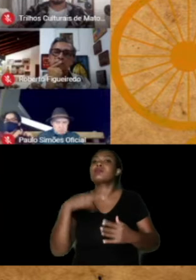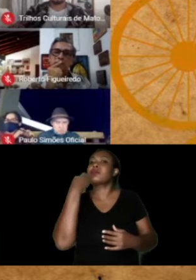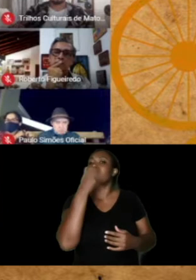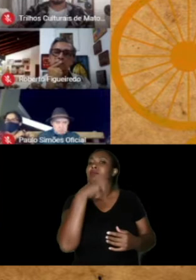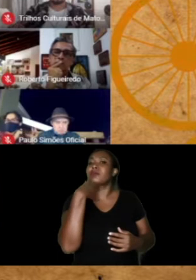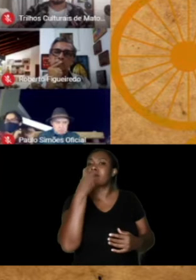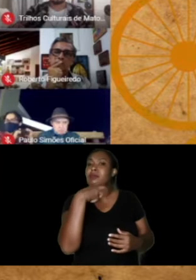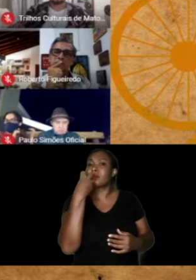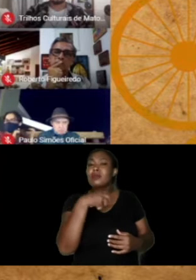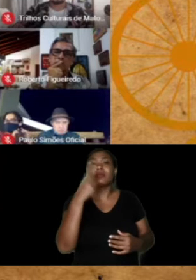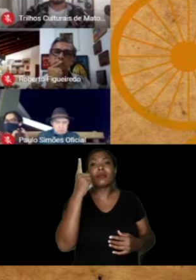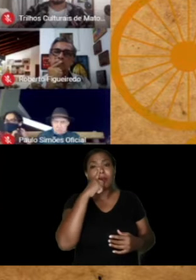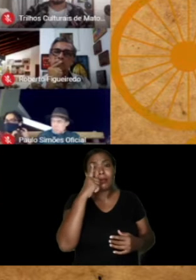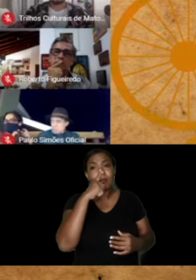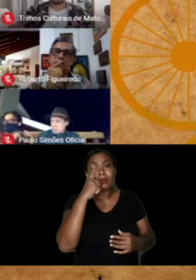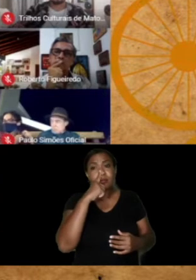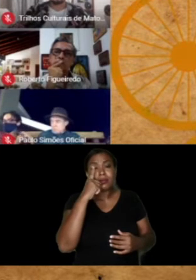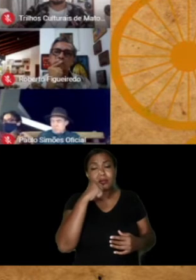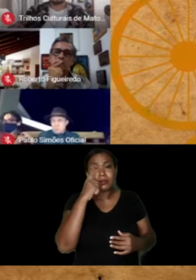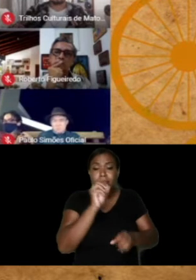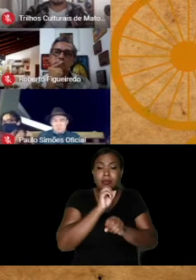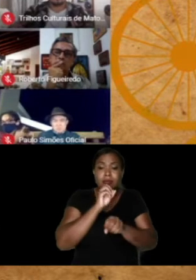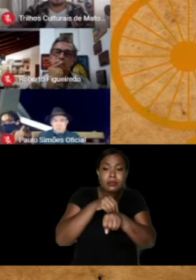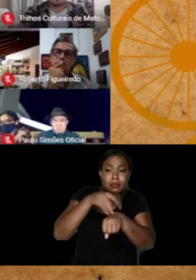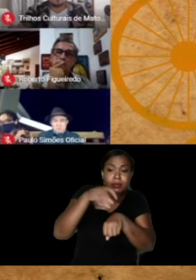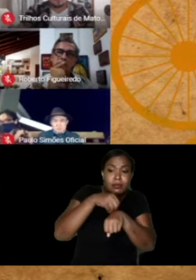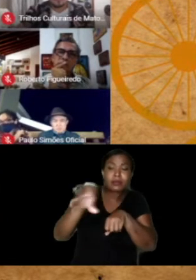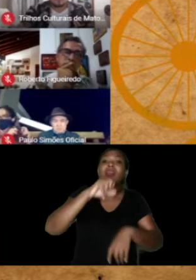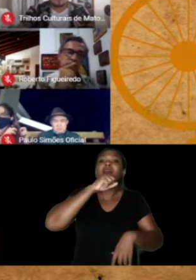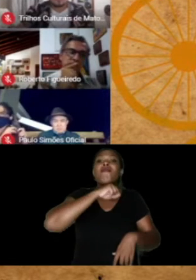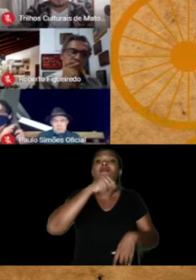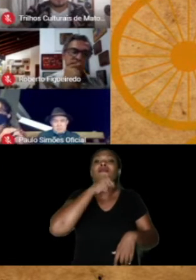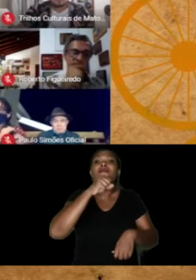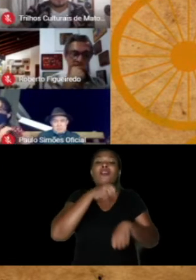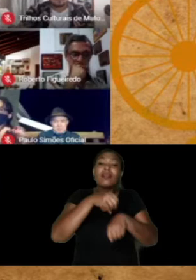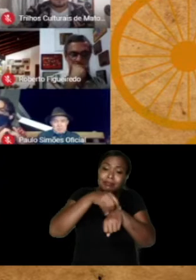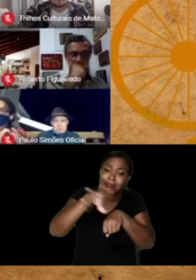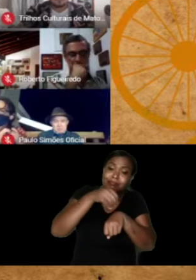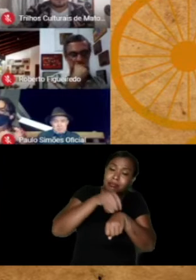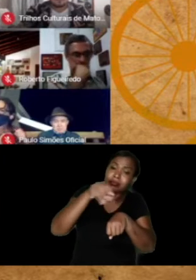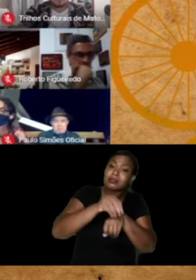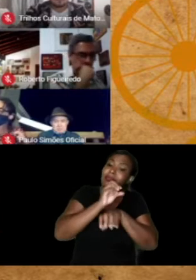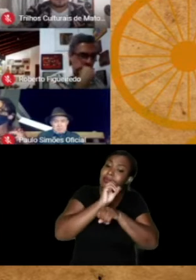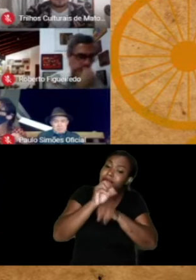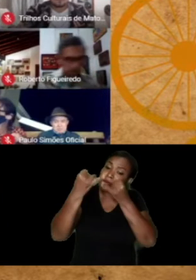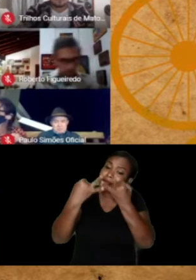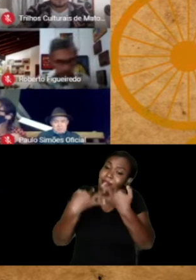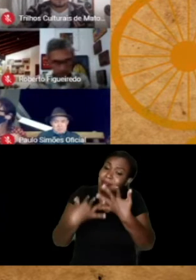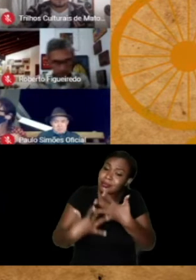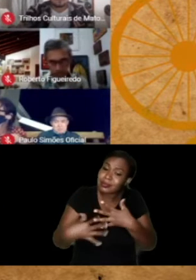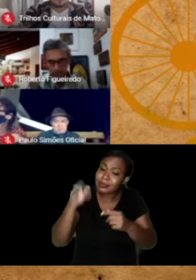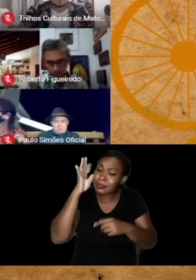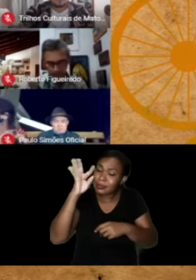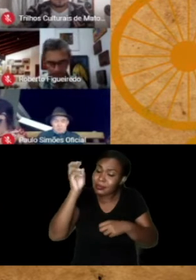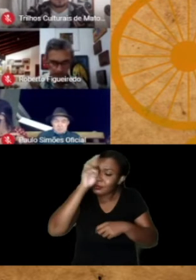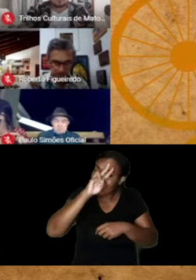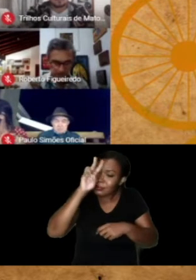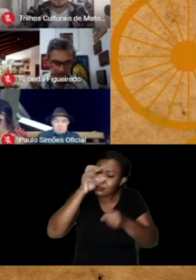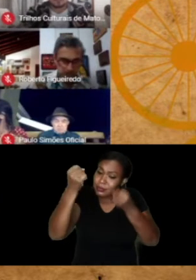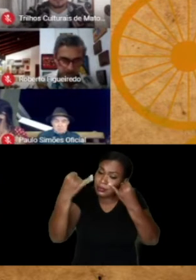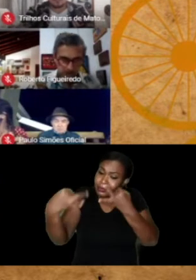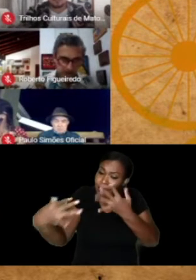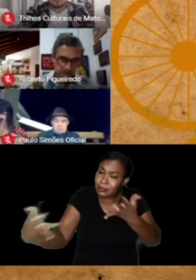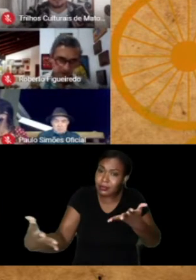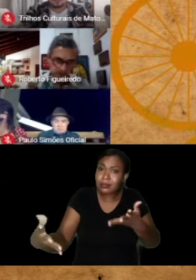as mães, as mulheres, as avós. Então, existe esse ambiente